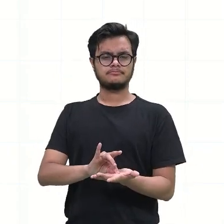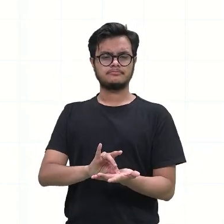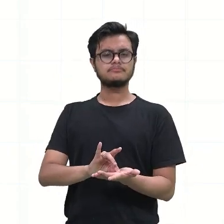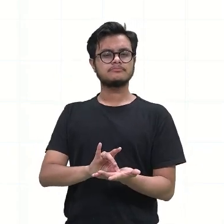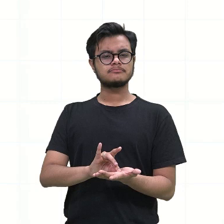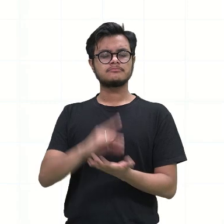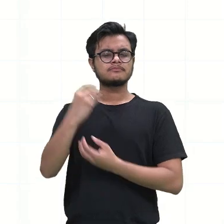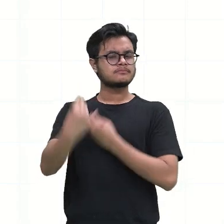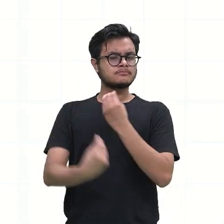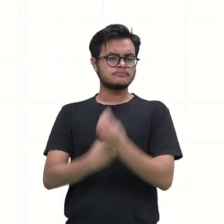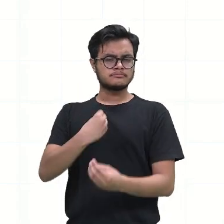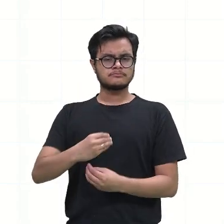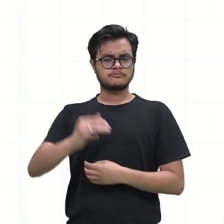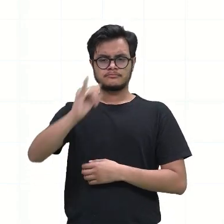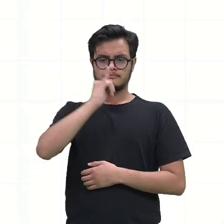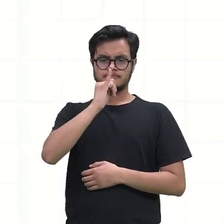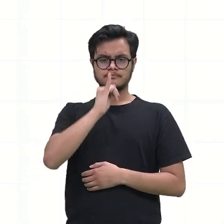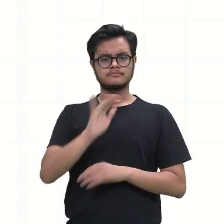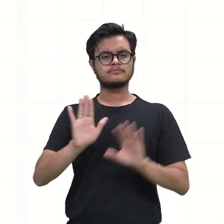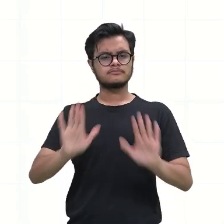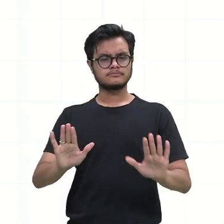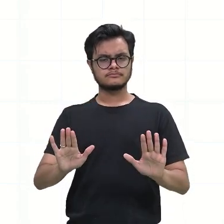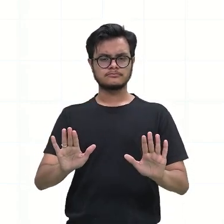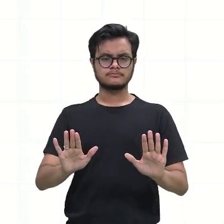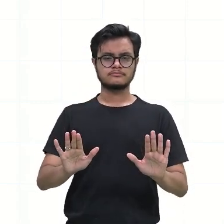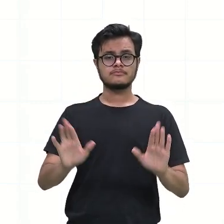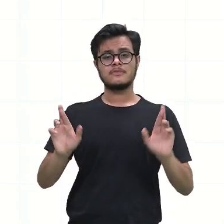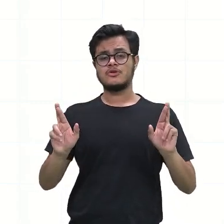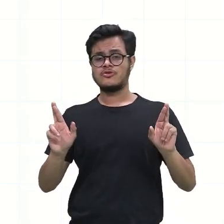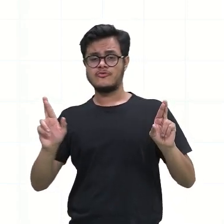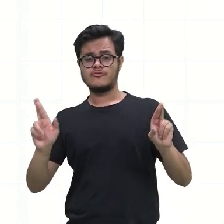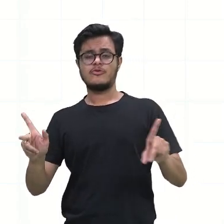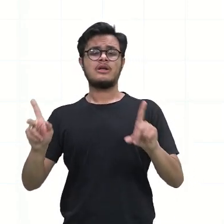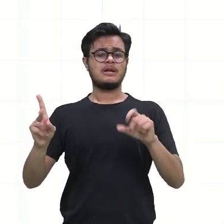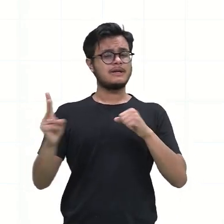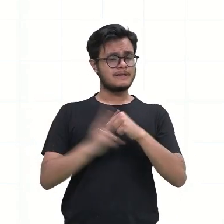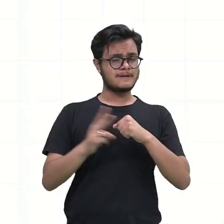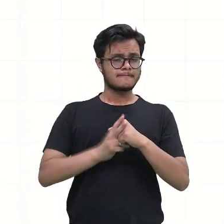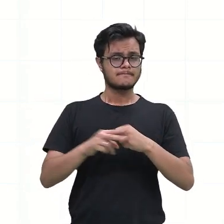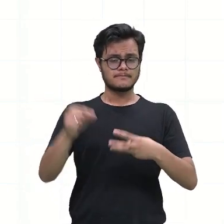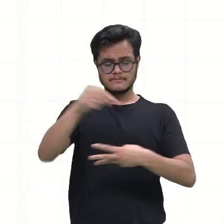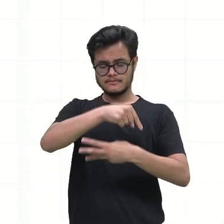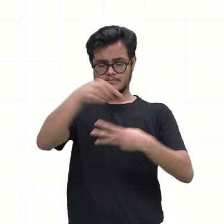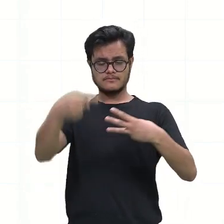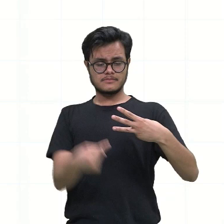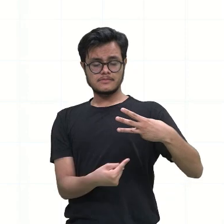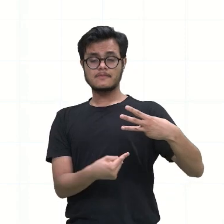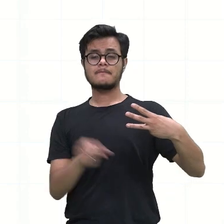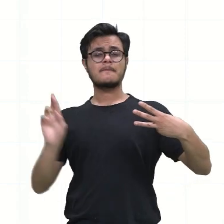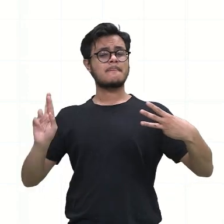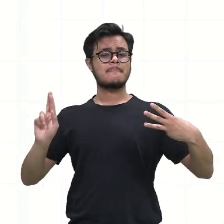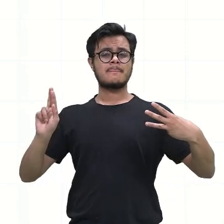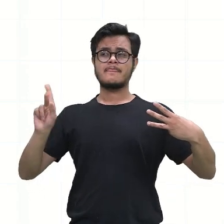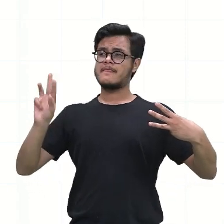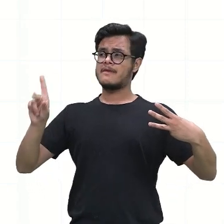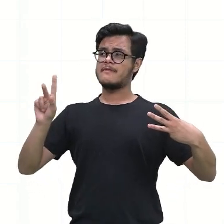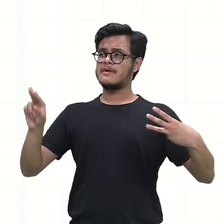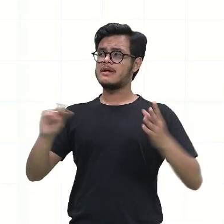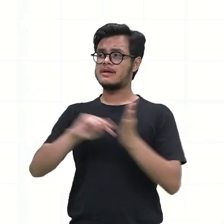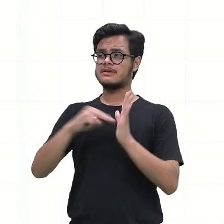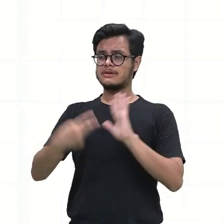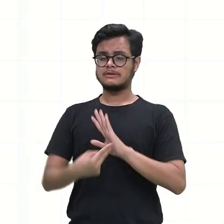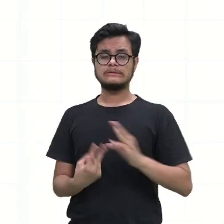fenômeno, estamos fazendo uma simplificação, pois existem verbos que explicam outros tipos de